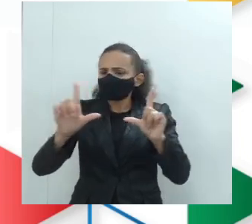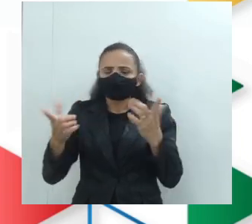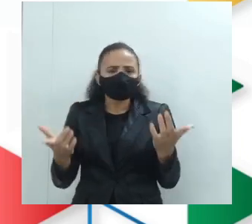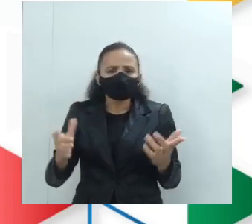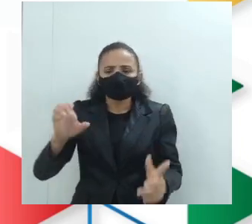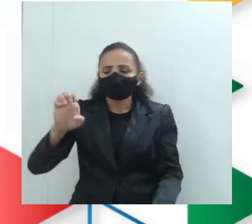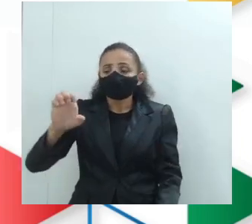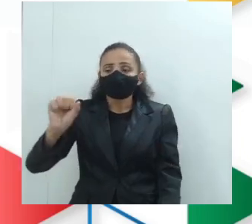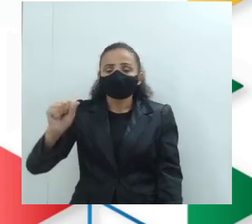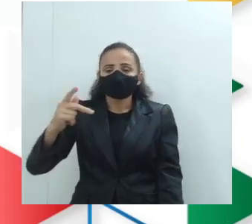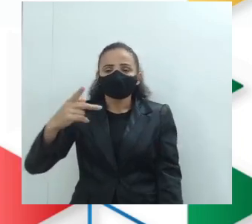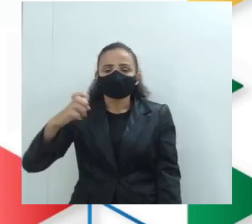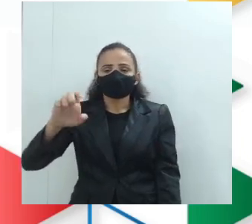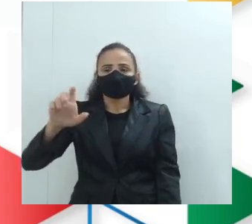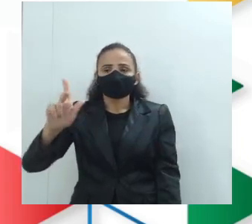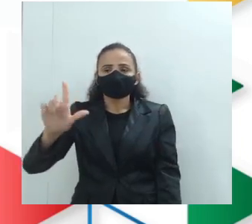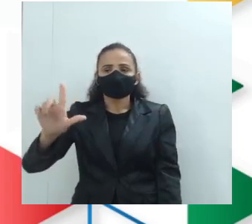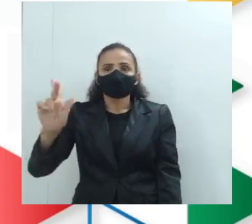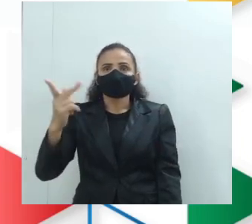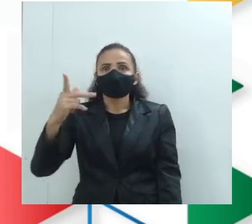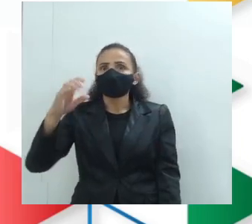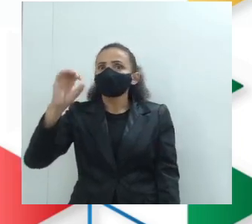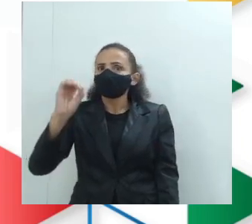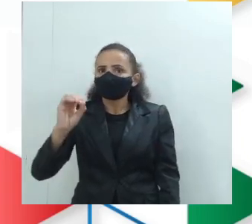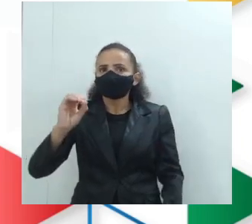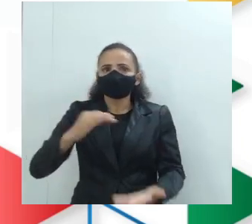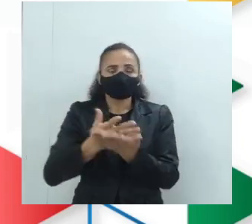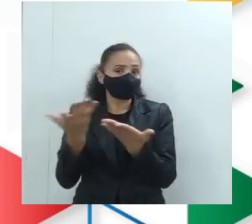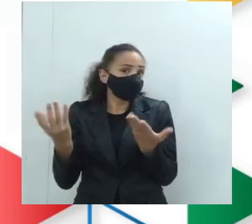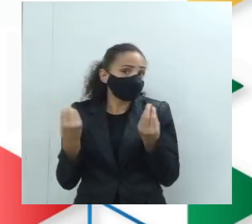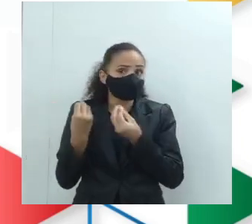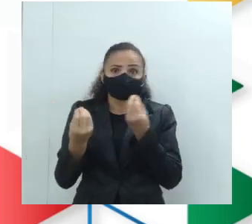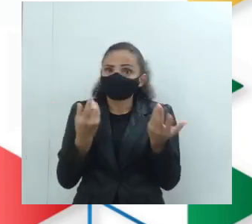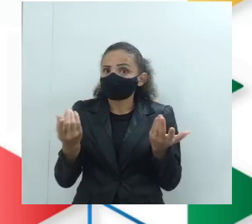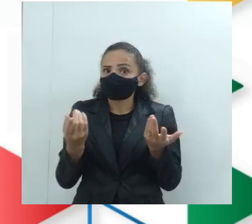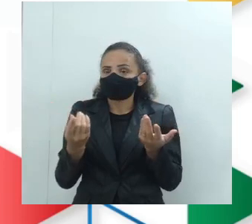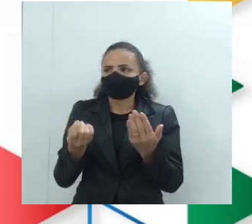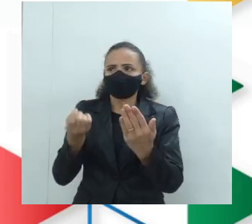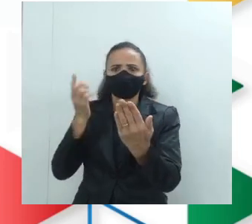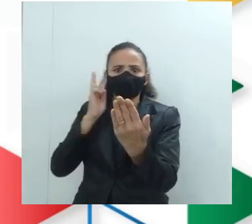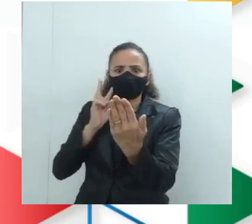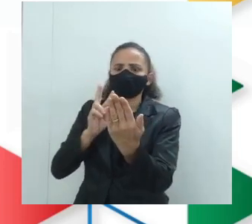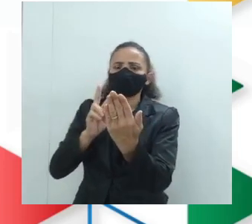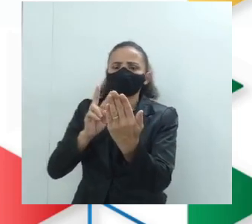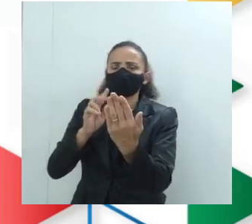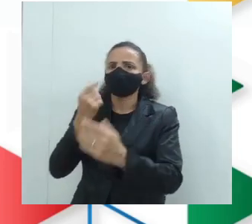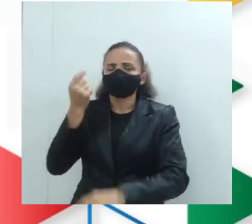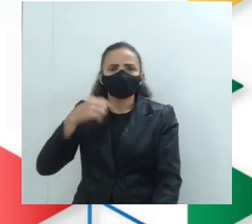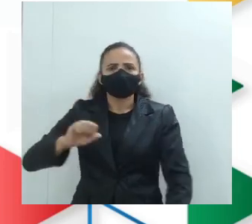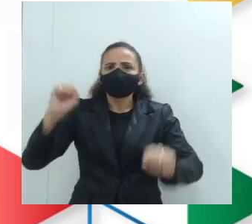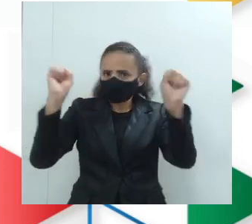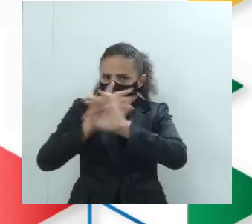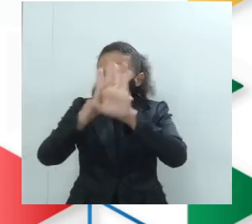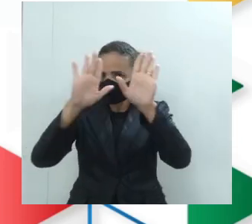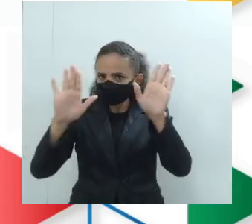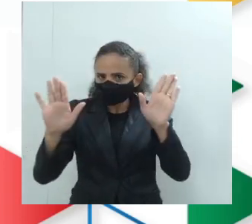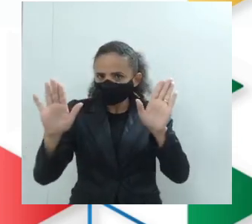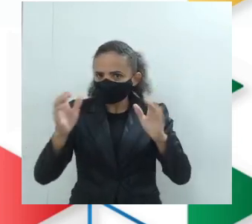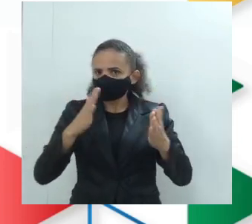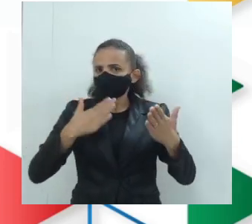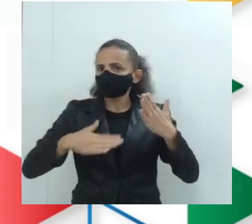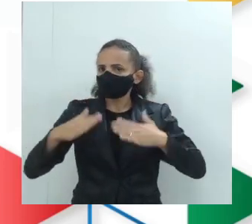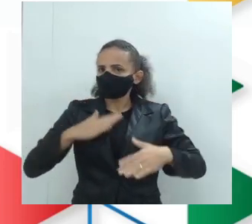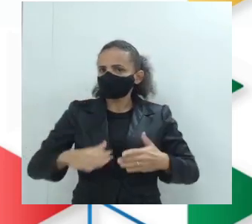Espelho! Se é espelho, a imagem só pode ser por reflexão. É me olhar ao espelho. Então ficou claro para vocês? Tá